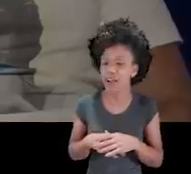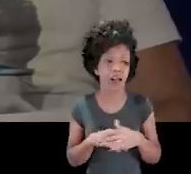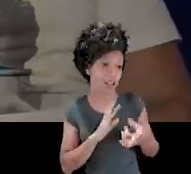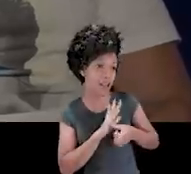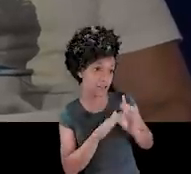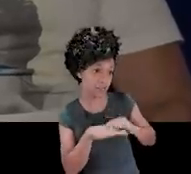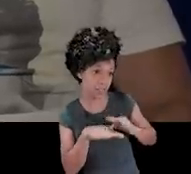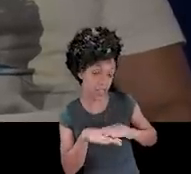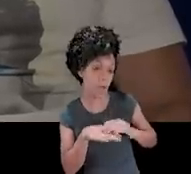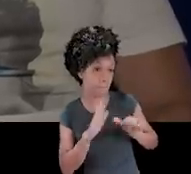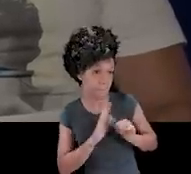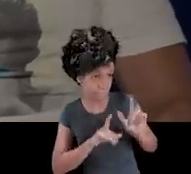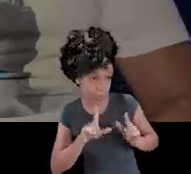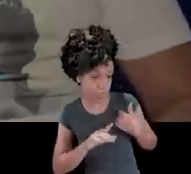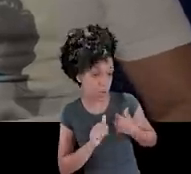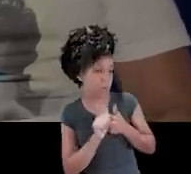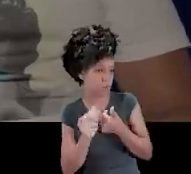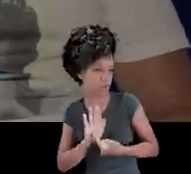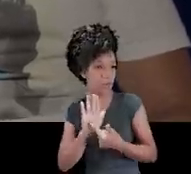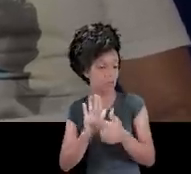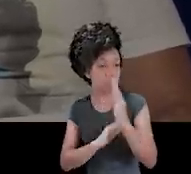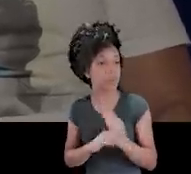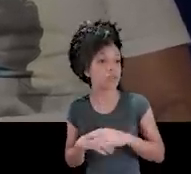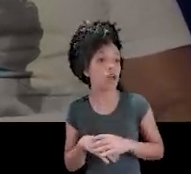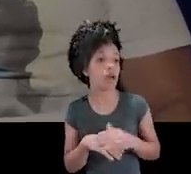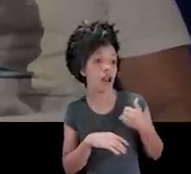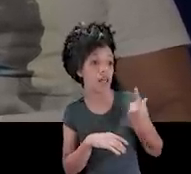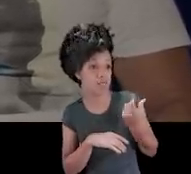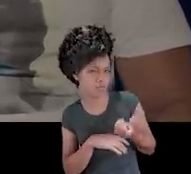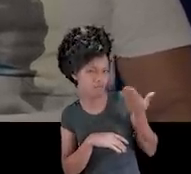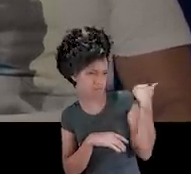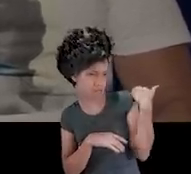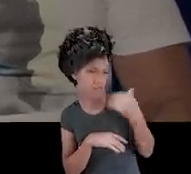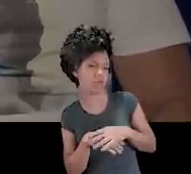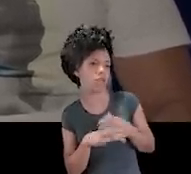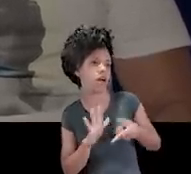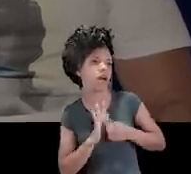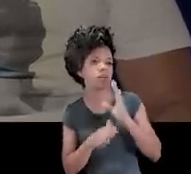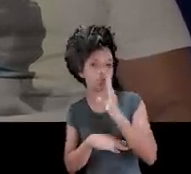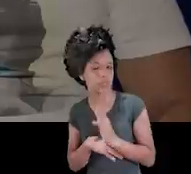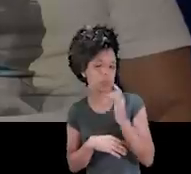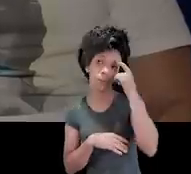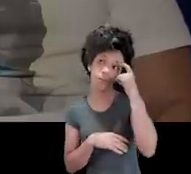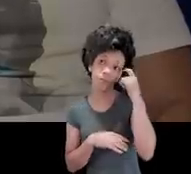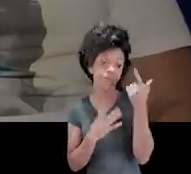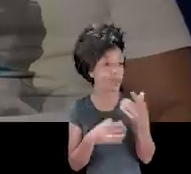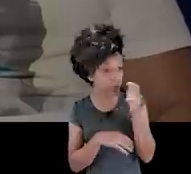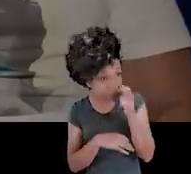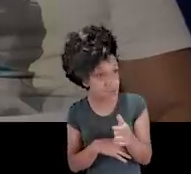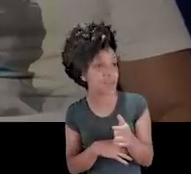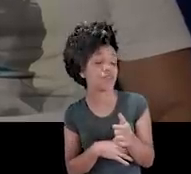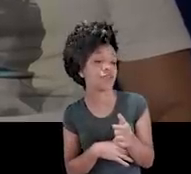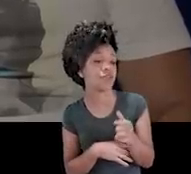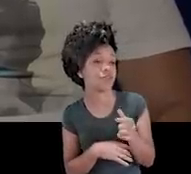dela fazer o primeiro comercial onde eu pude apresentá-la para o Brasil, ela tinha 16 anos lá atrás, antes dela sair do Brasil. Então foi assim uma coisa